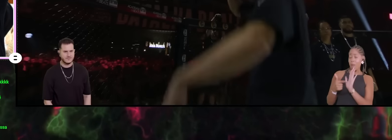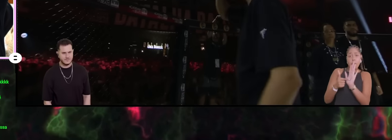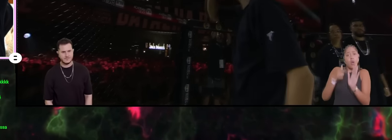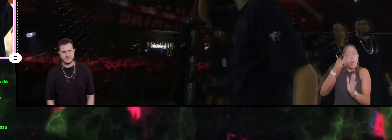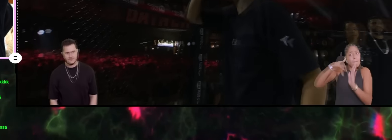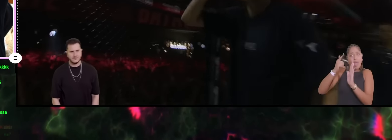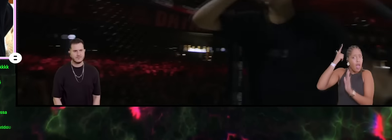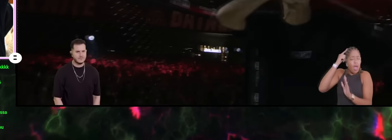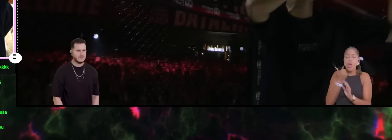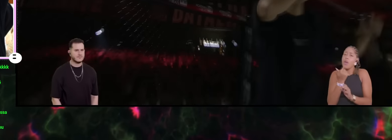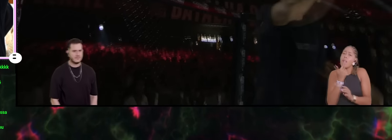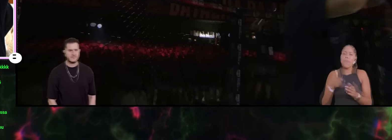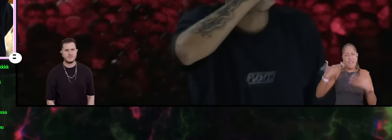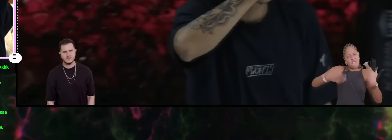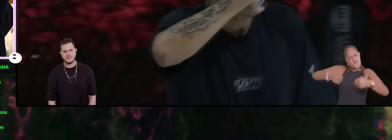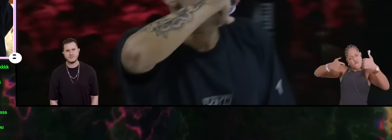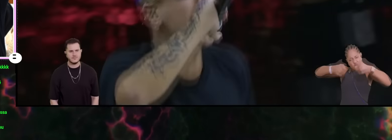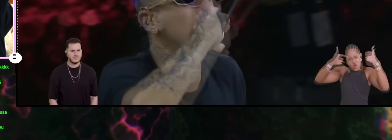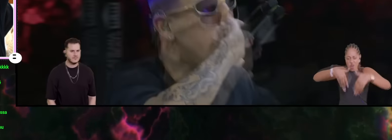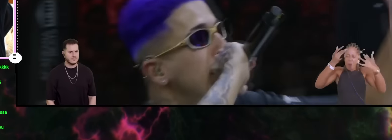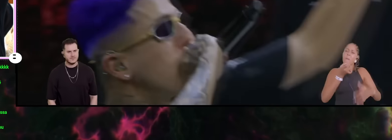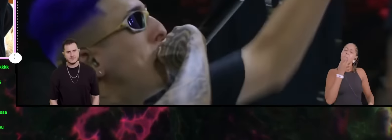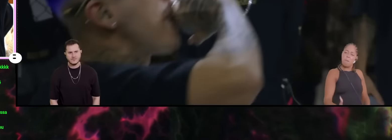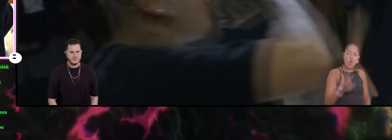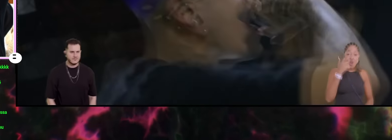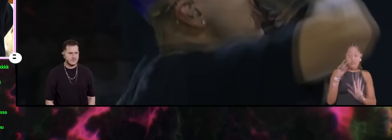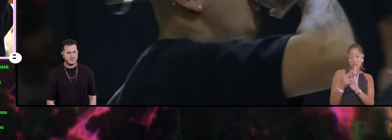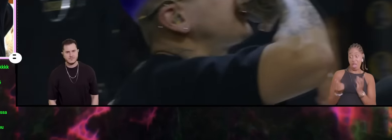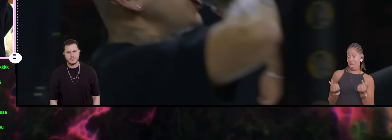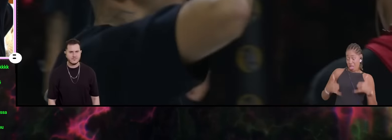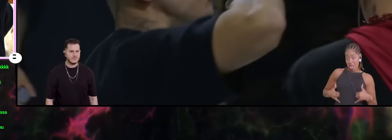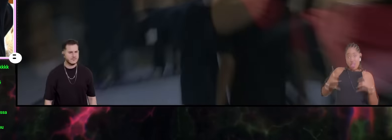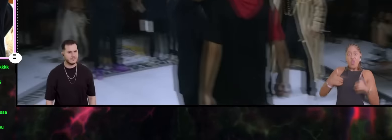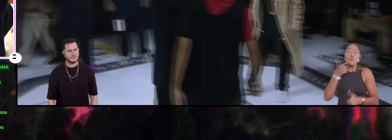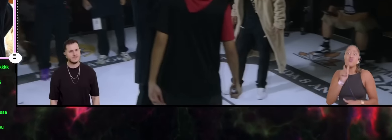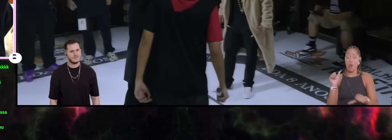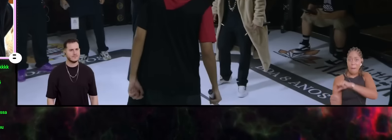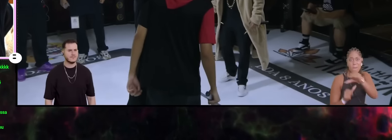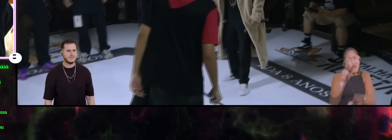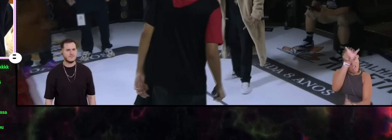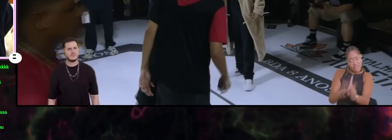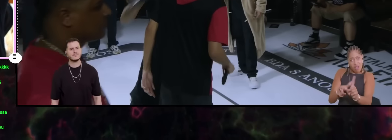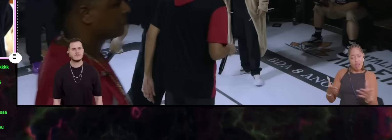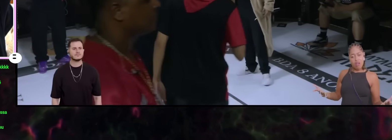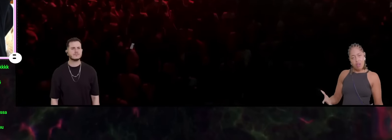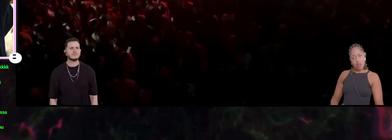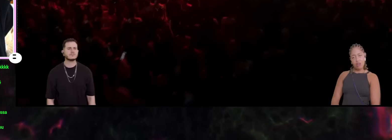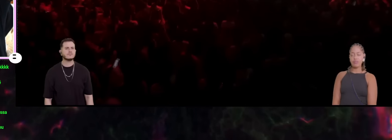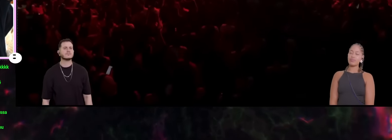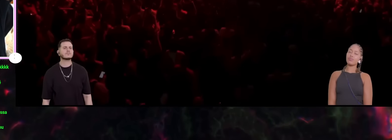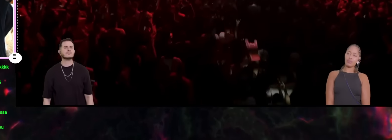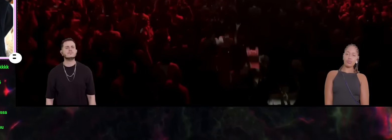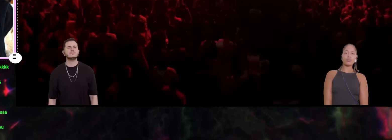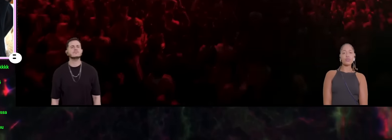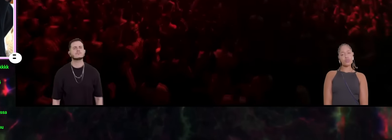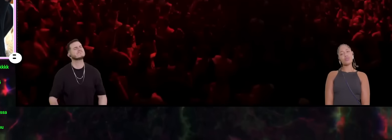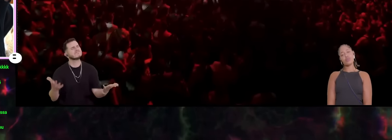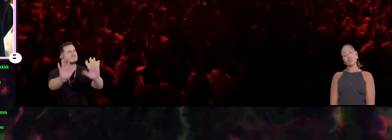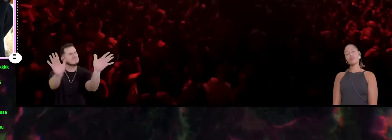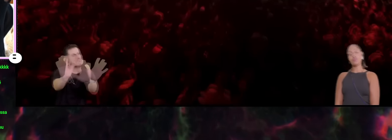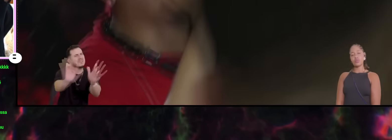pintar o cabelo vermelho. Vai se fuder. Pelo visto um playboy conseguiu mudar você. Boa